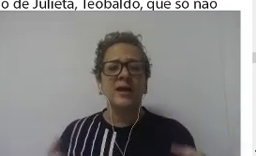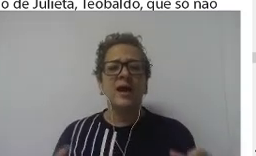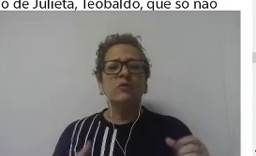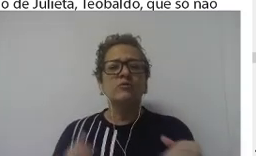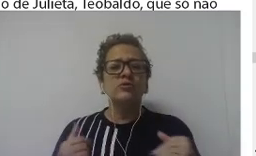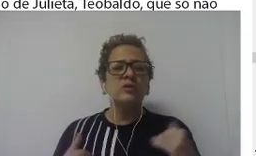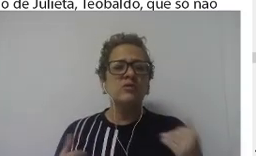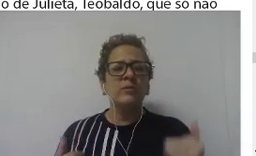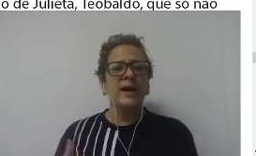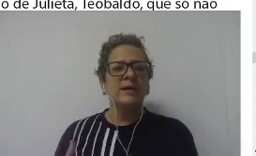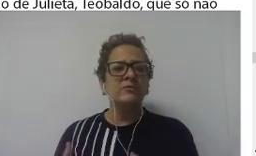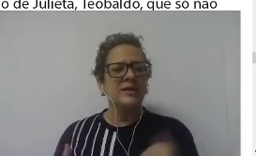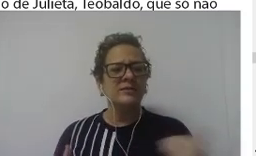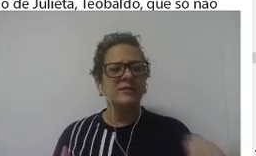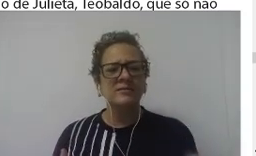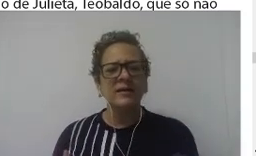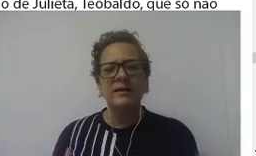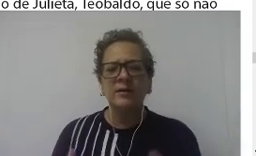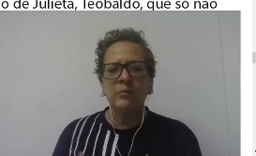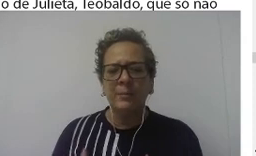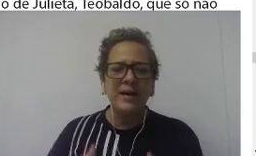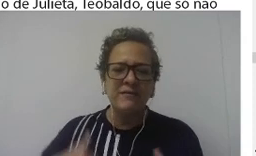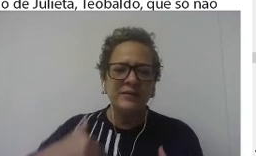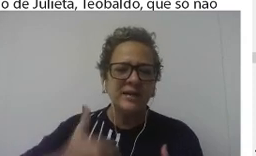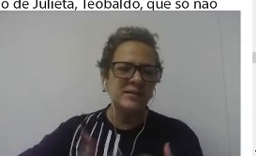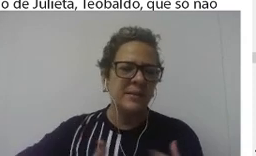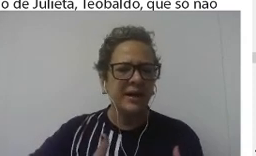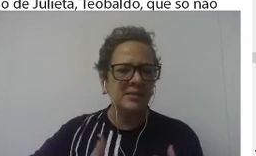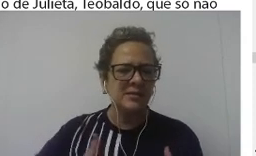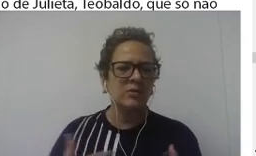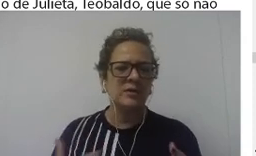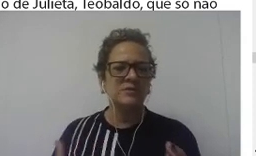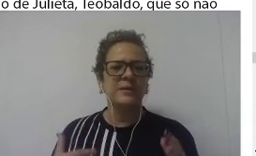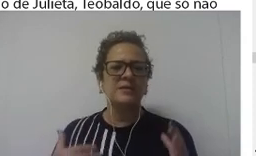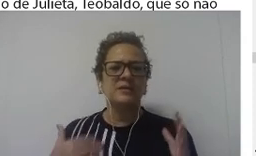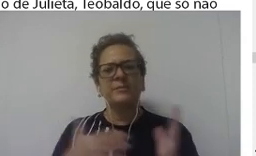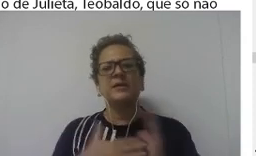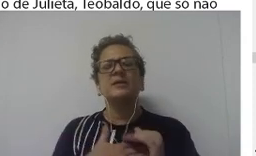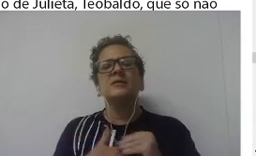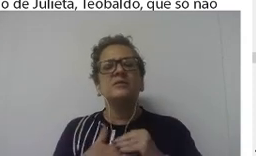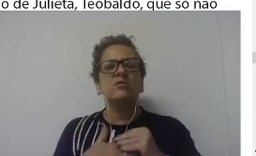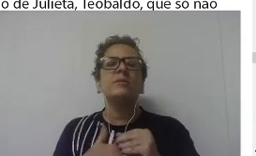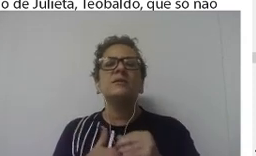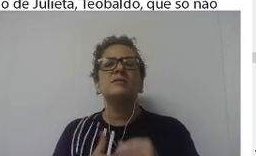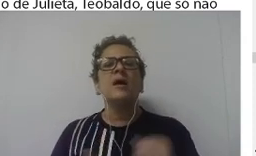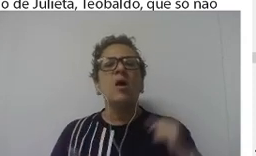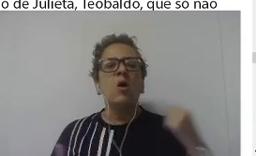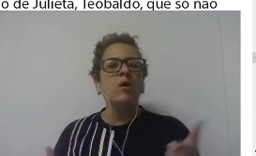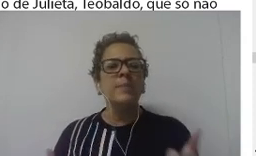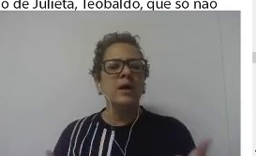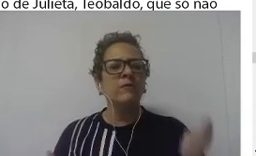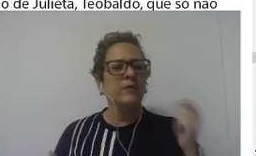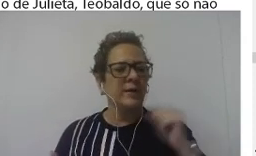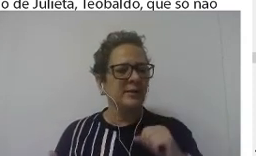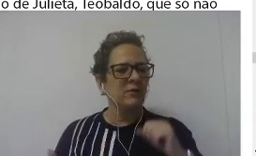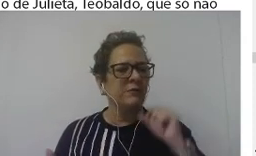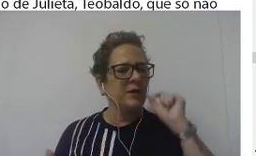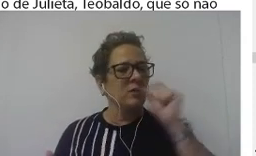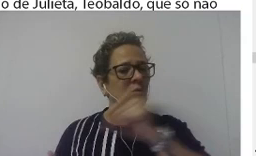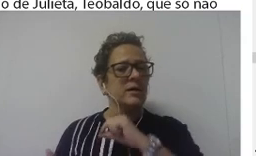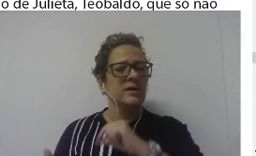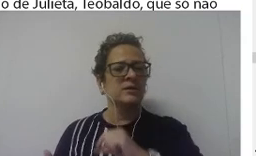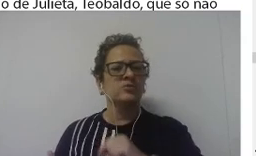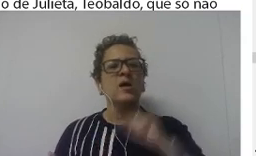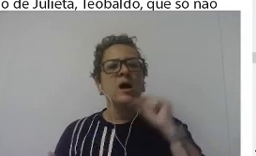estrelas. Os dois combinaram se casar em segredo para evitar a separação quando as famílias inimigas descobrissem. Romeu foi até o